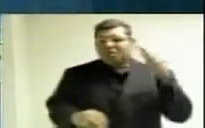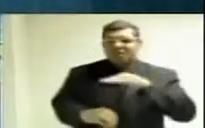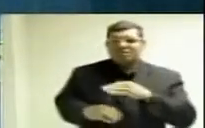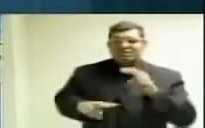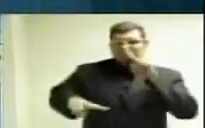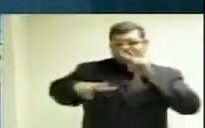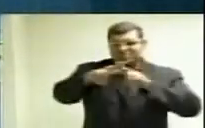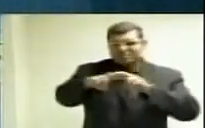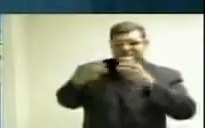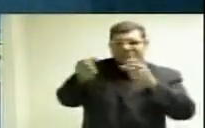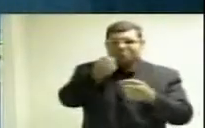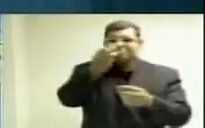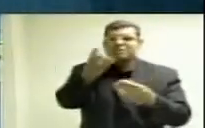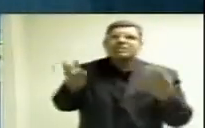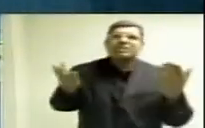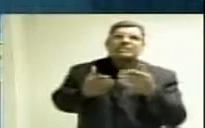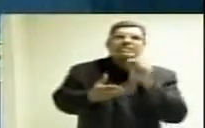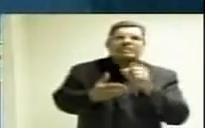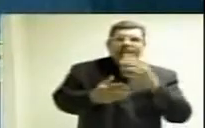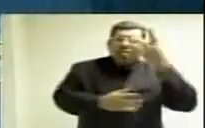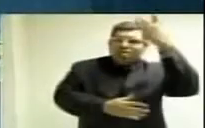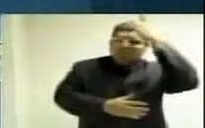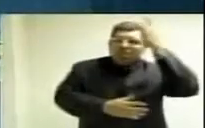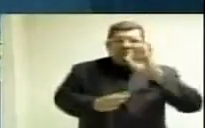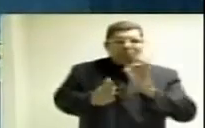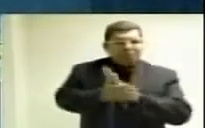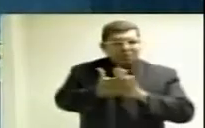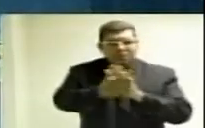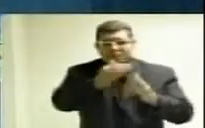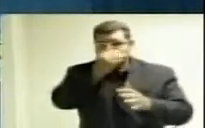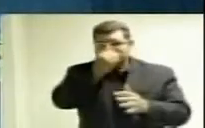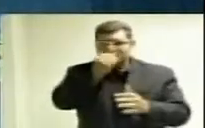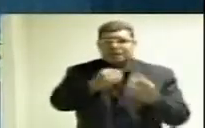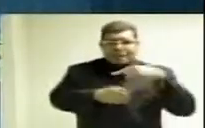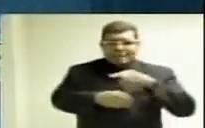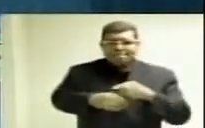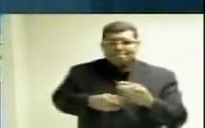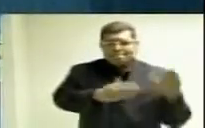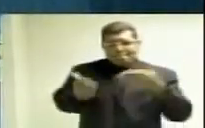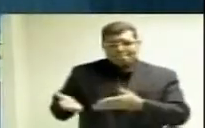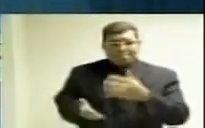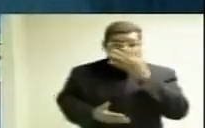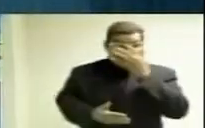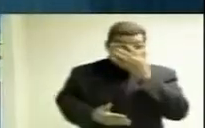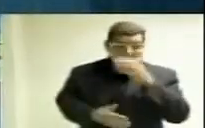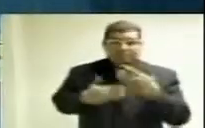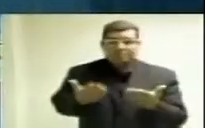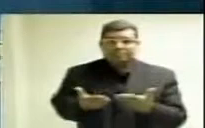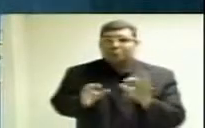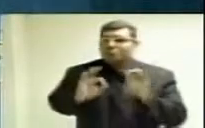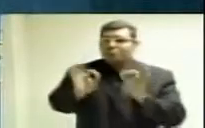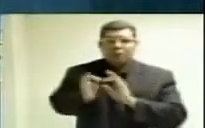aviltado, preso numa condição de absurda insalubridade, vai se recuperar,